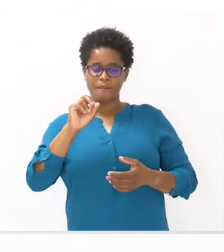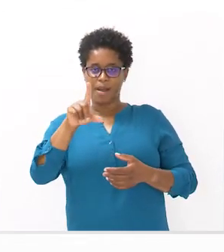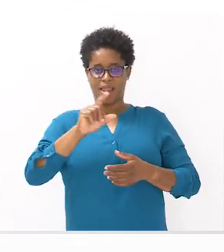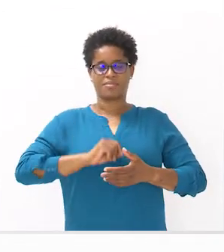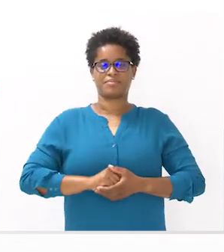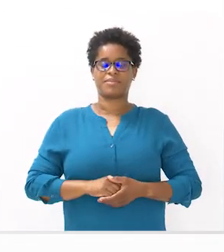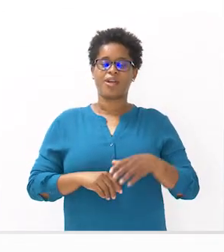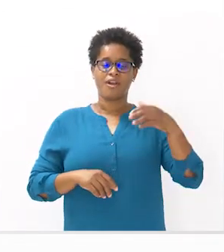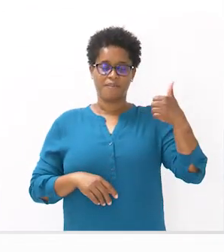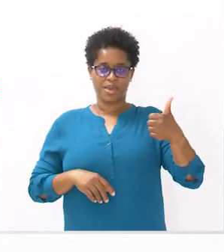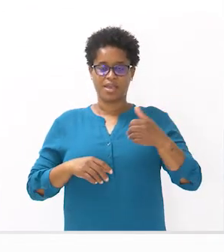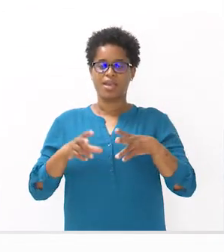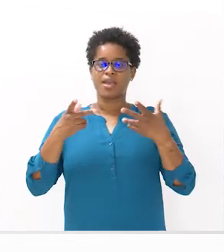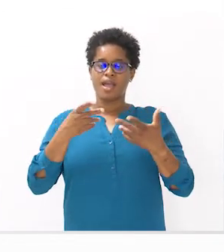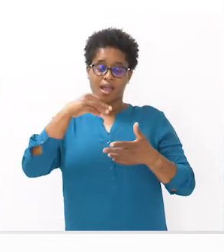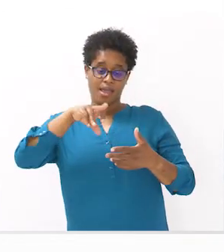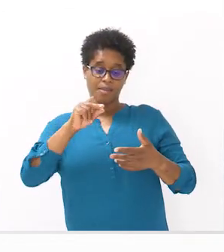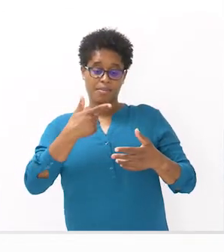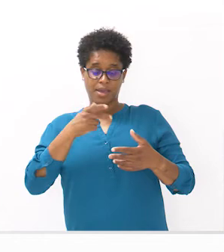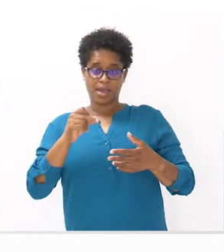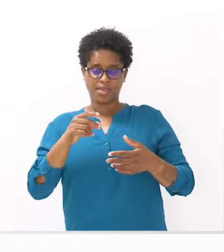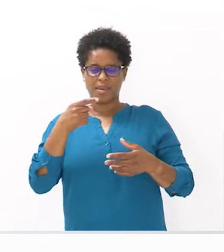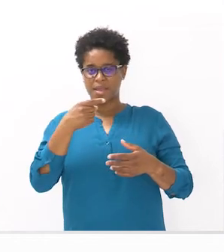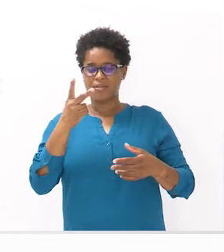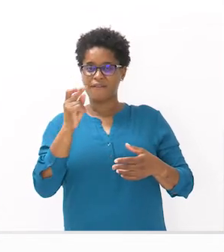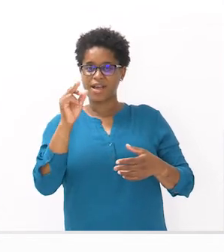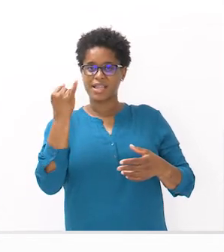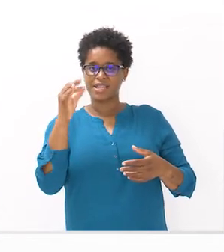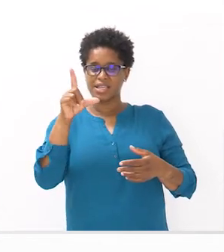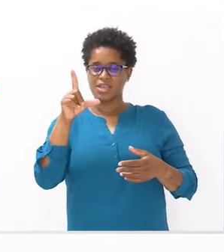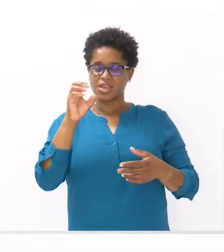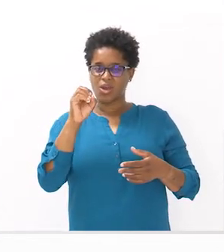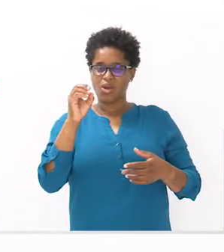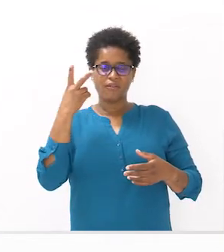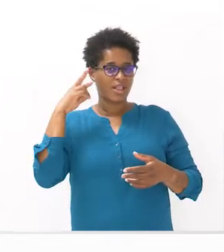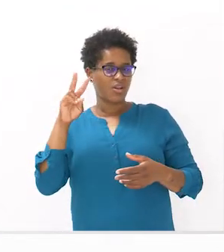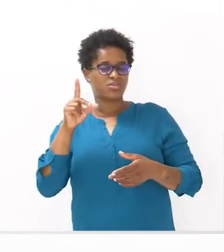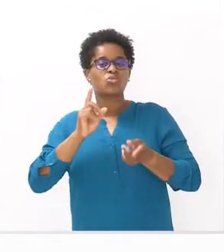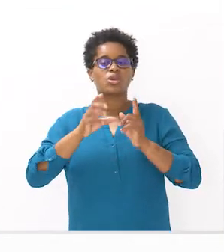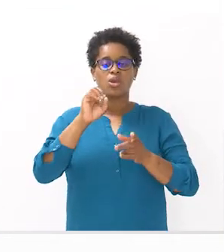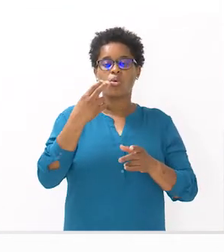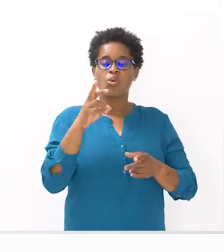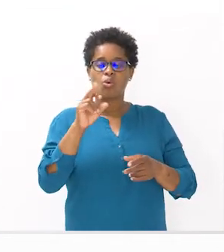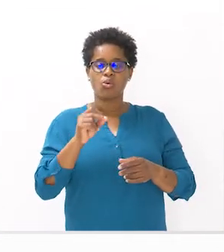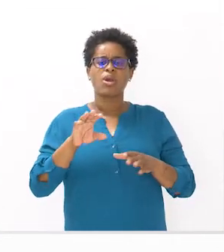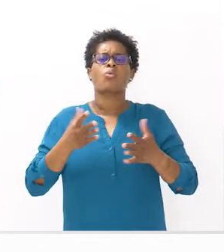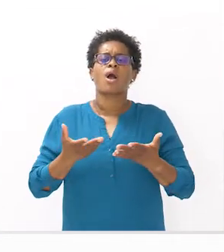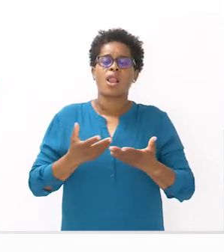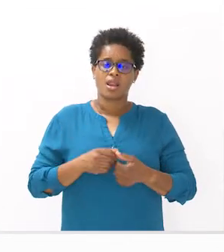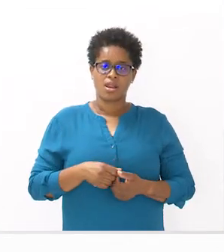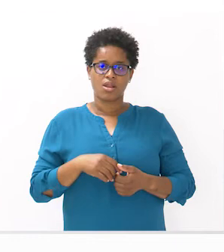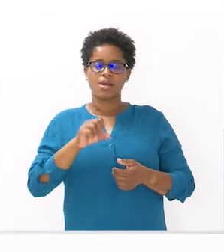Normal. B. A prata é menos valiosa do que o ouro. Em que grau se